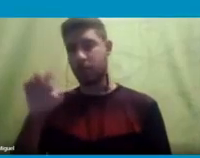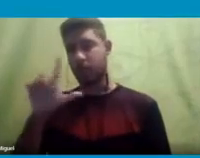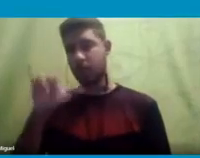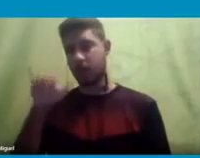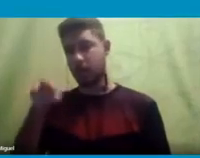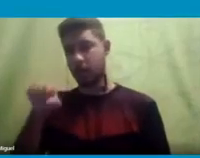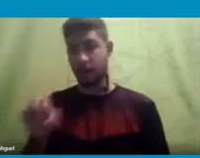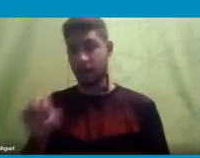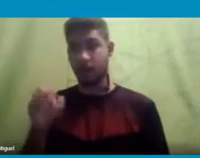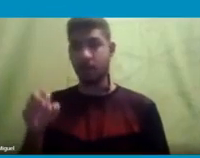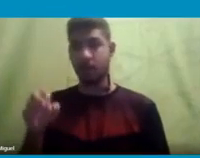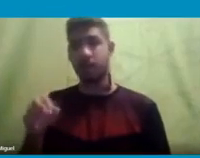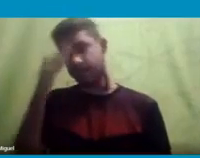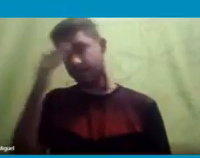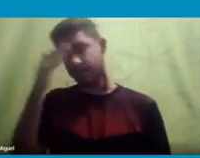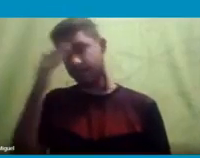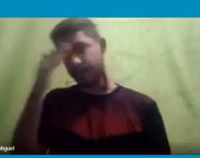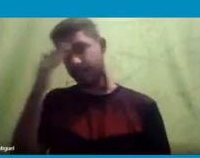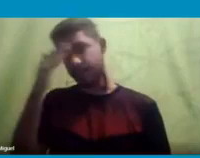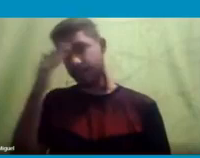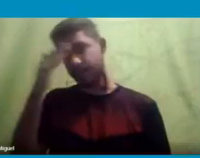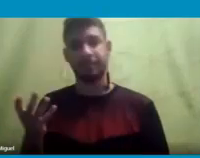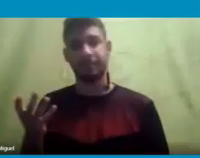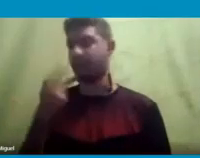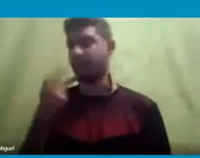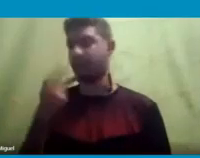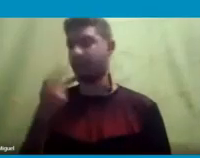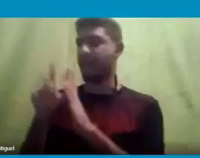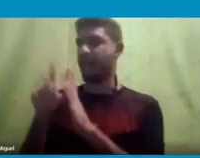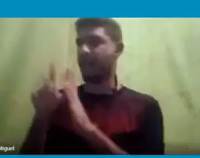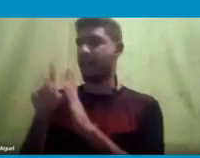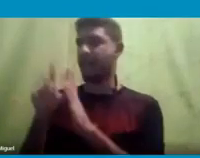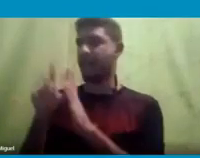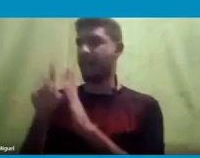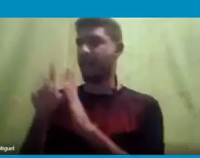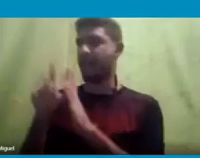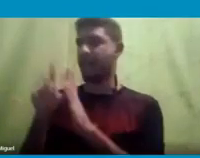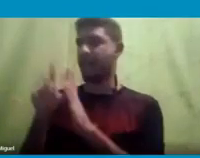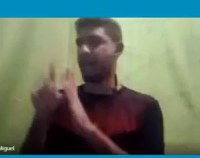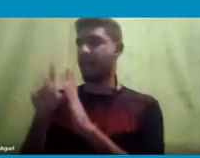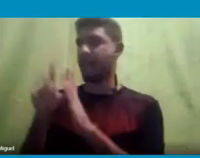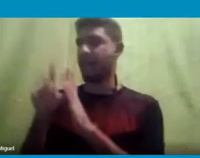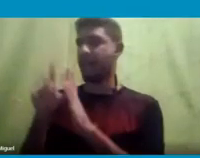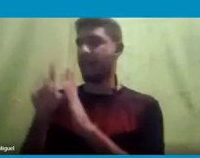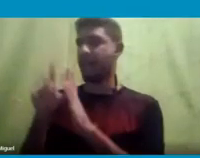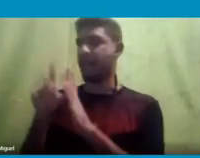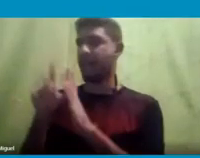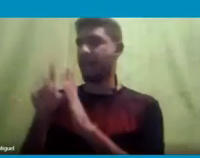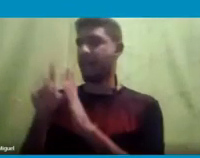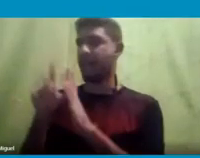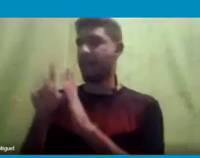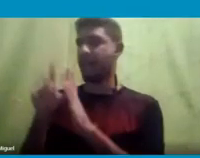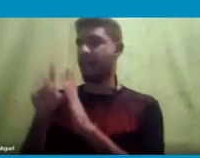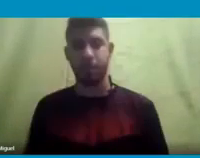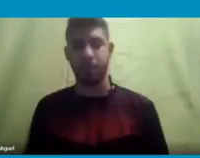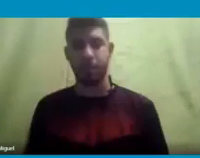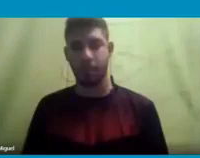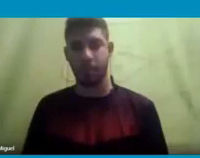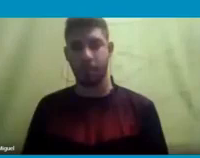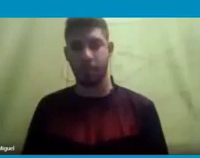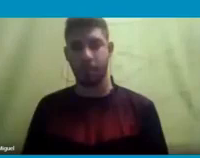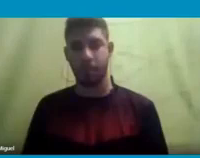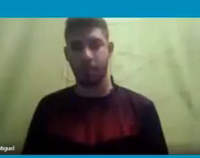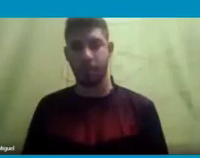Então, eu passo a palavra para a Jaqueline antes de nós passarmos às considerações finais. Olha, o